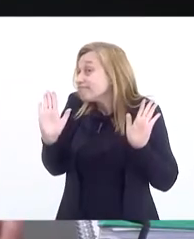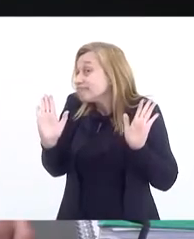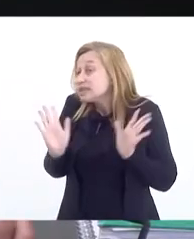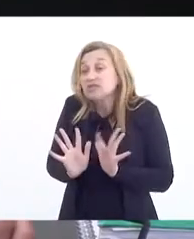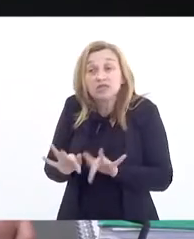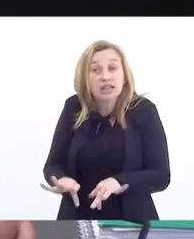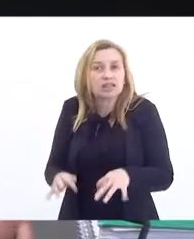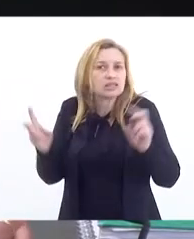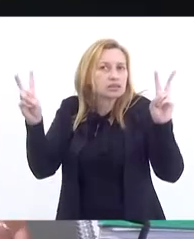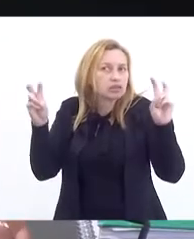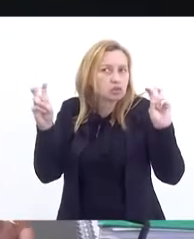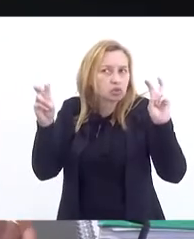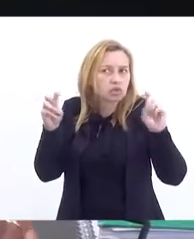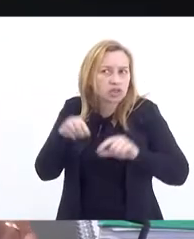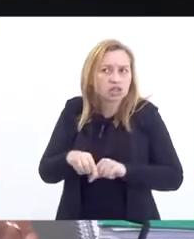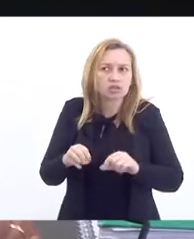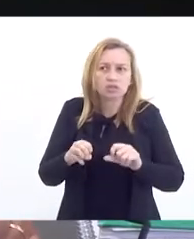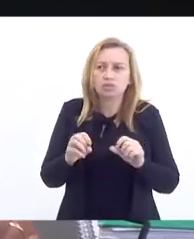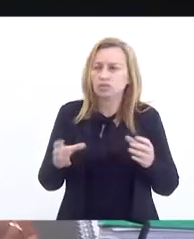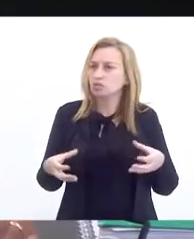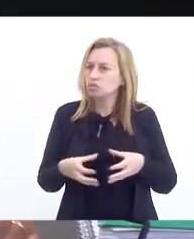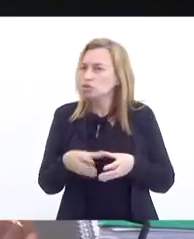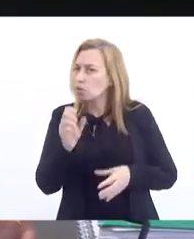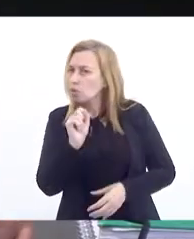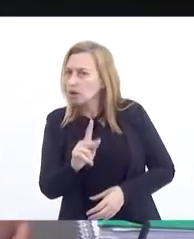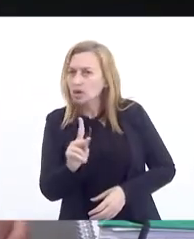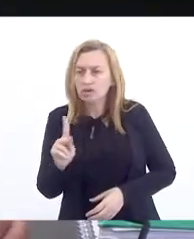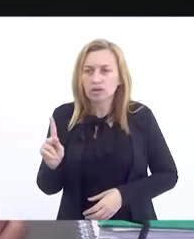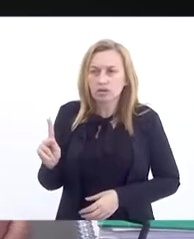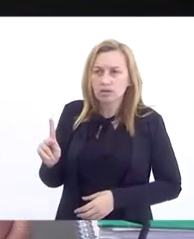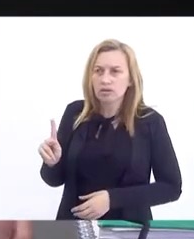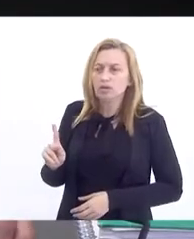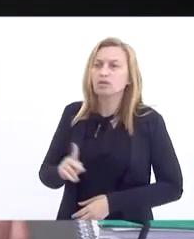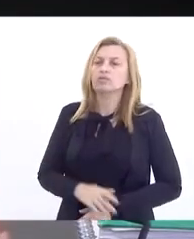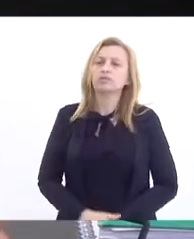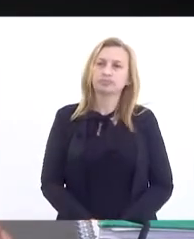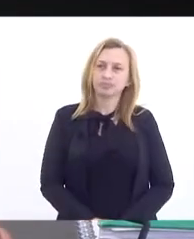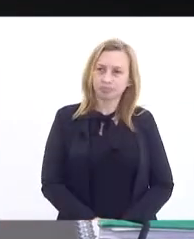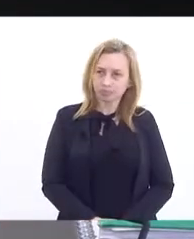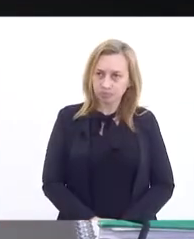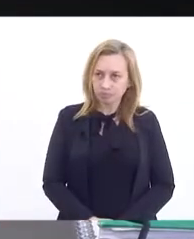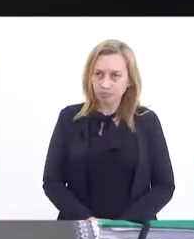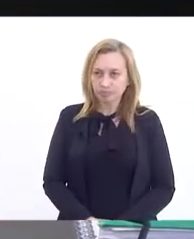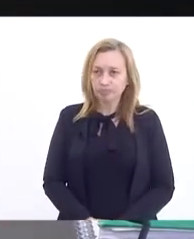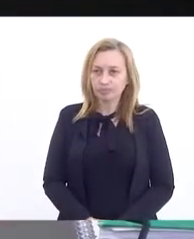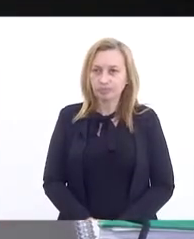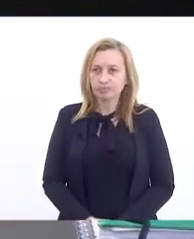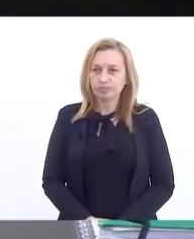encerra essa questão aqui na comissão. Concorda, senhor? Resolvido.